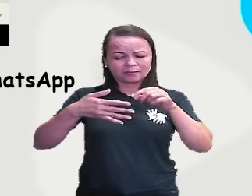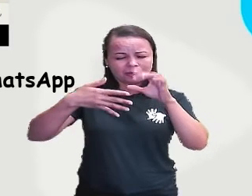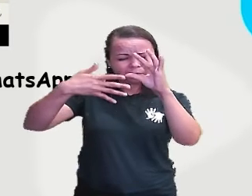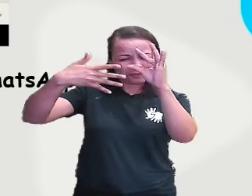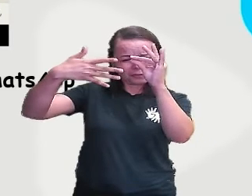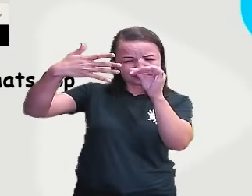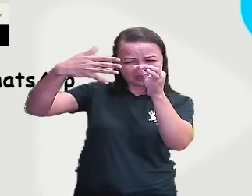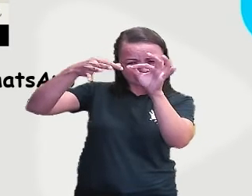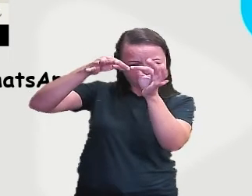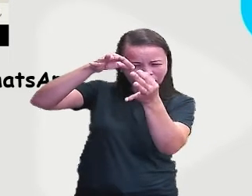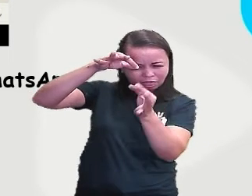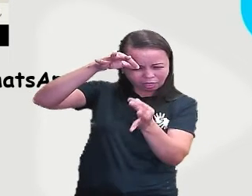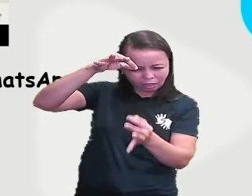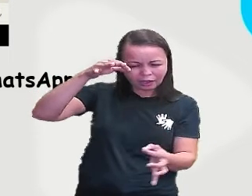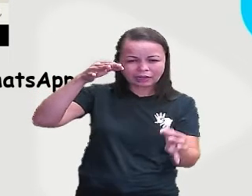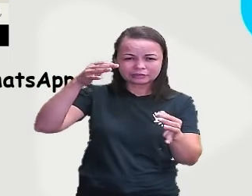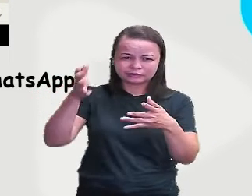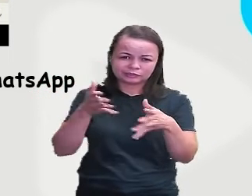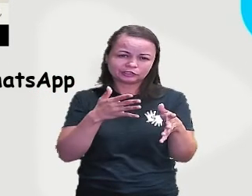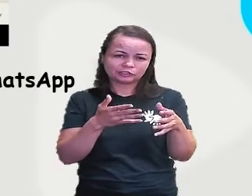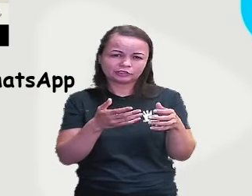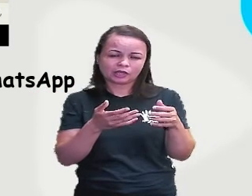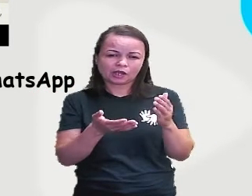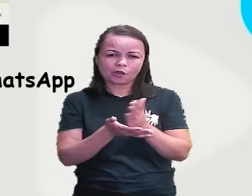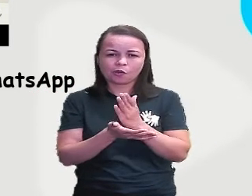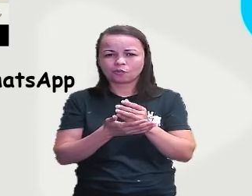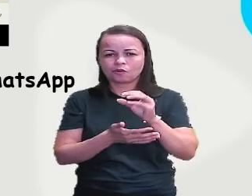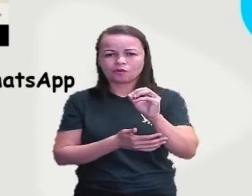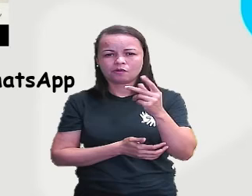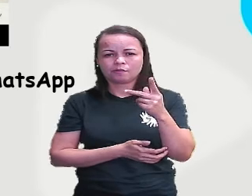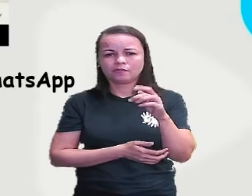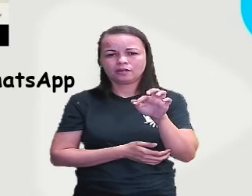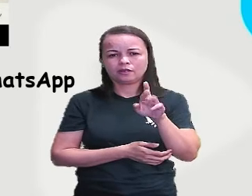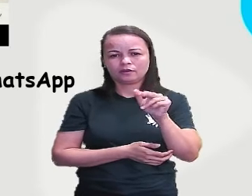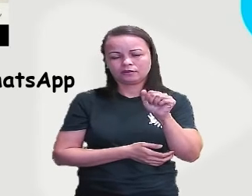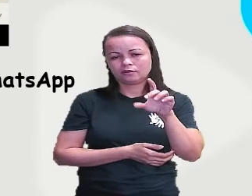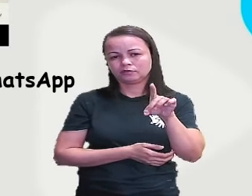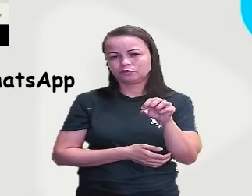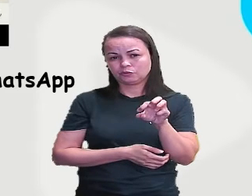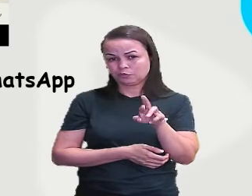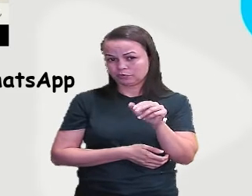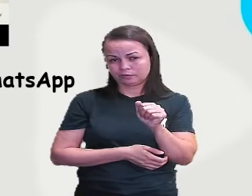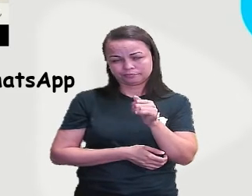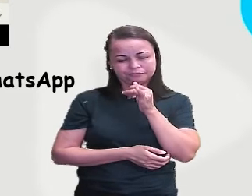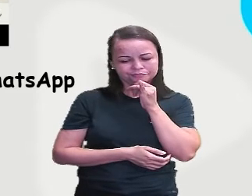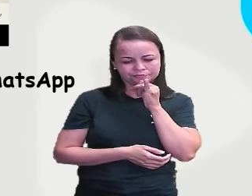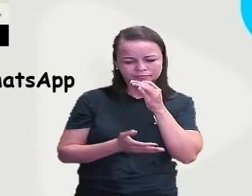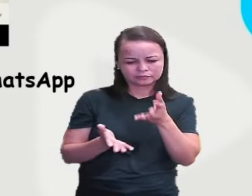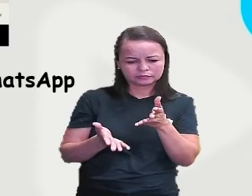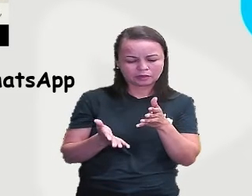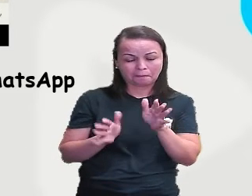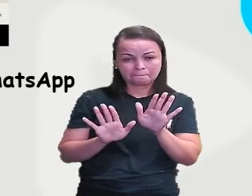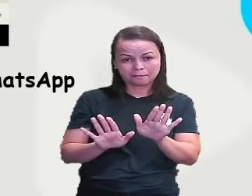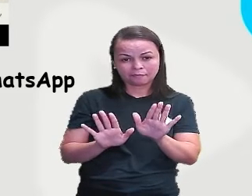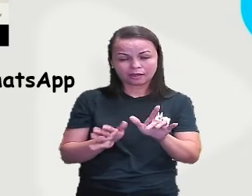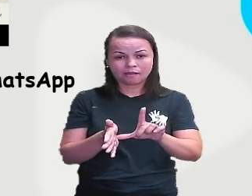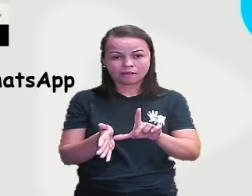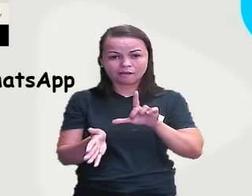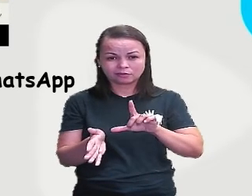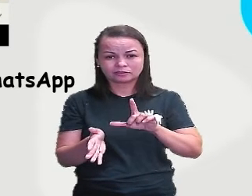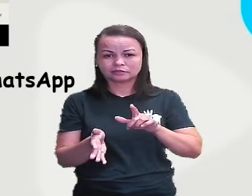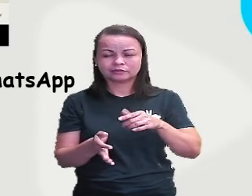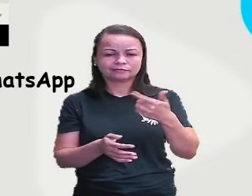mensagem de alguma operadora, por exemplo. Mas antes, né, quando não existia esse negócio do WhatsApp,